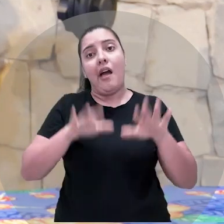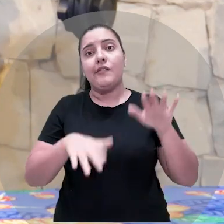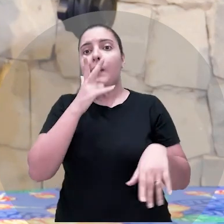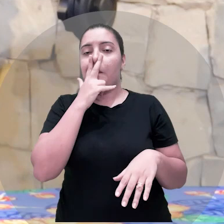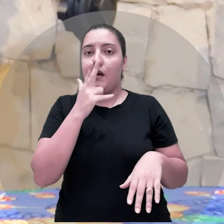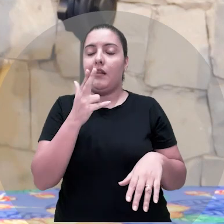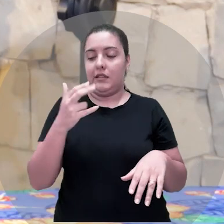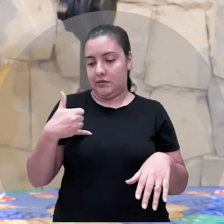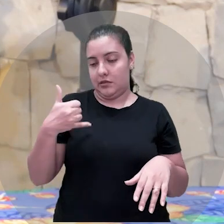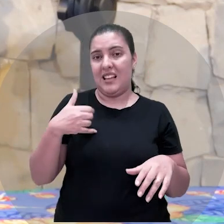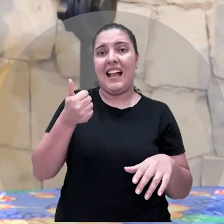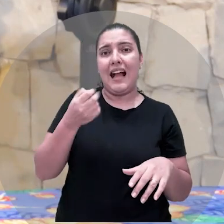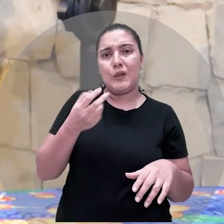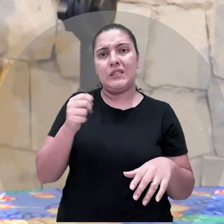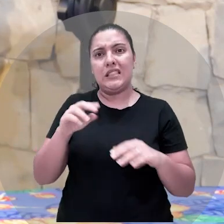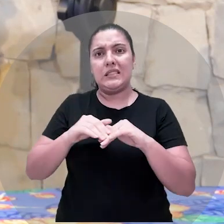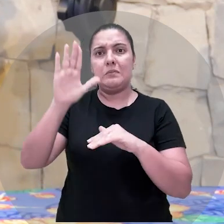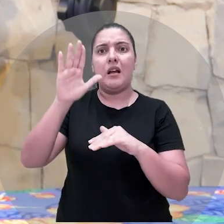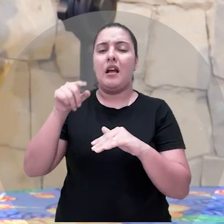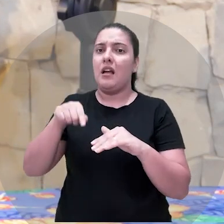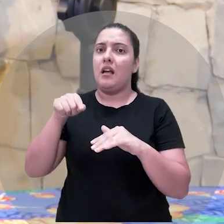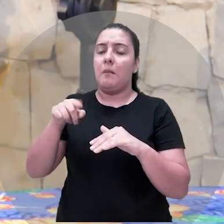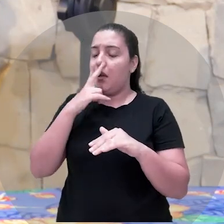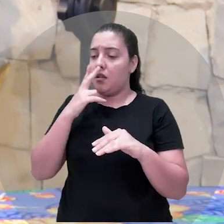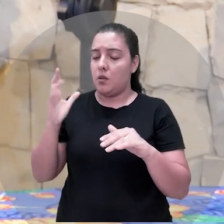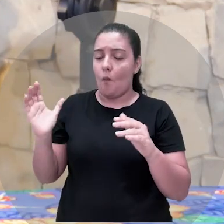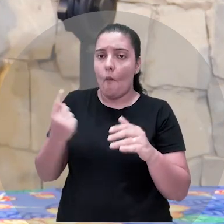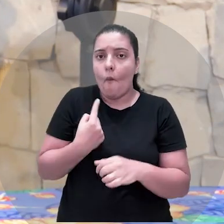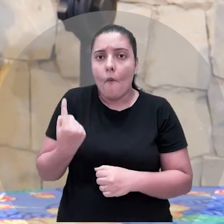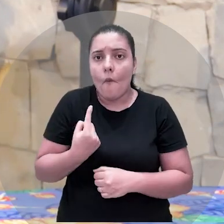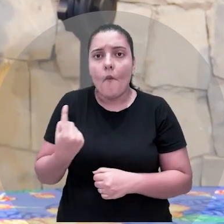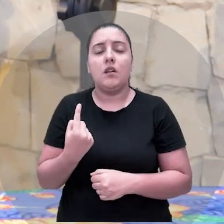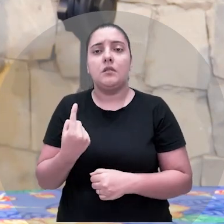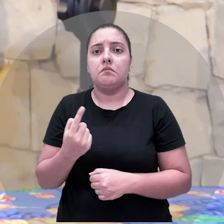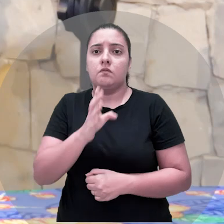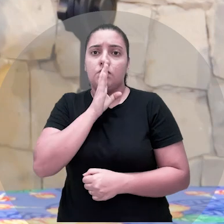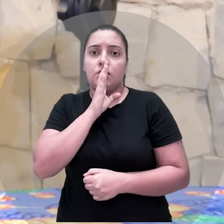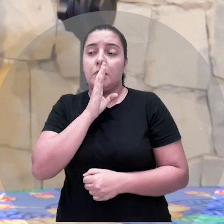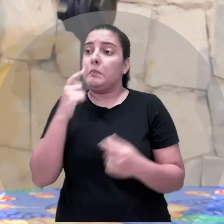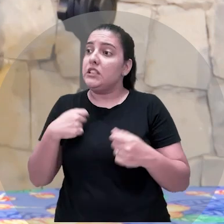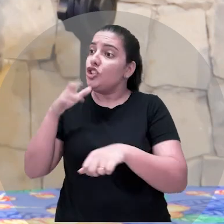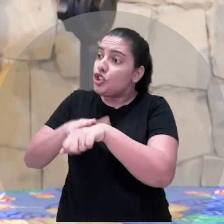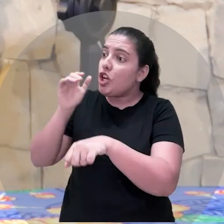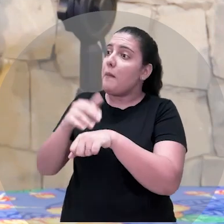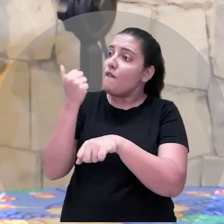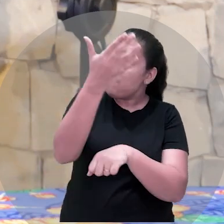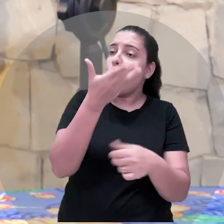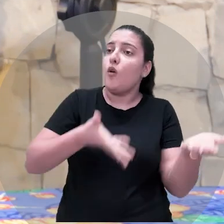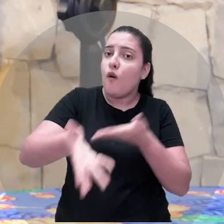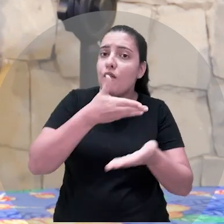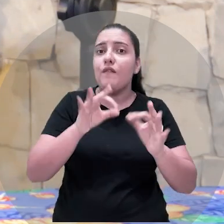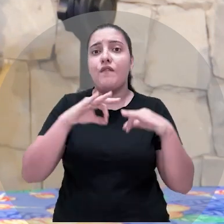que vocês têm essa proximidade com a comunidade com as famílias em si Sempre buscar é conhecer um pouco mais conversar sobre